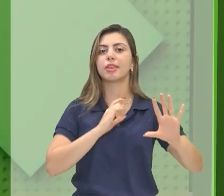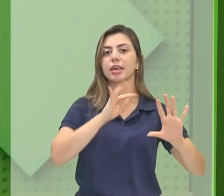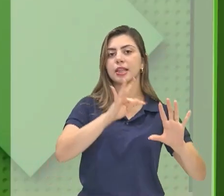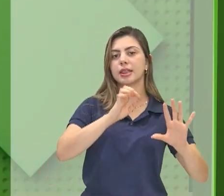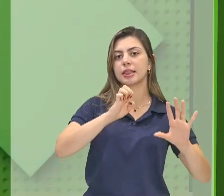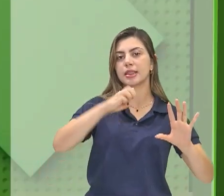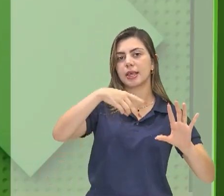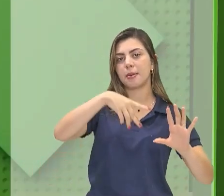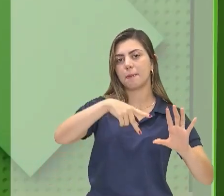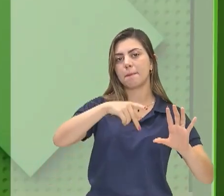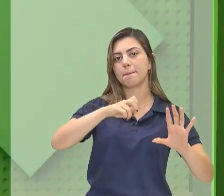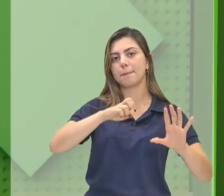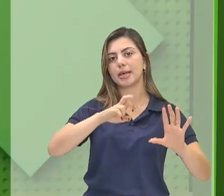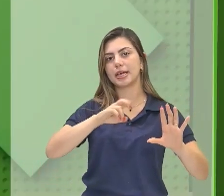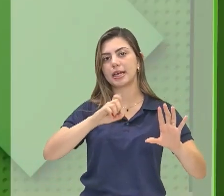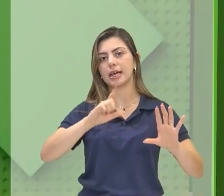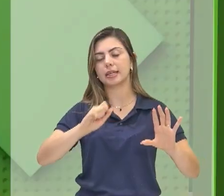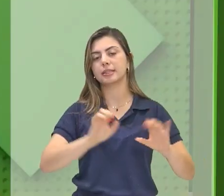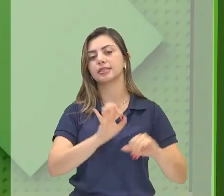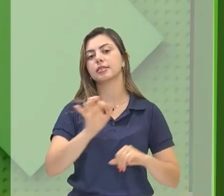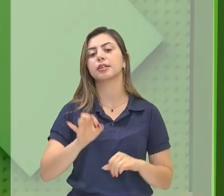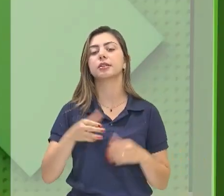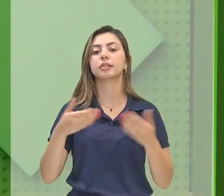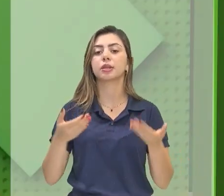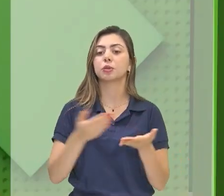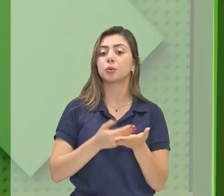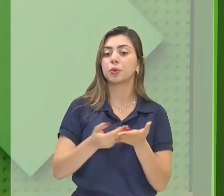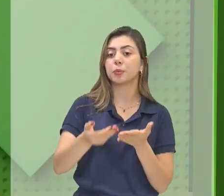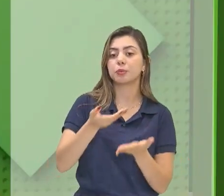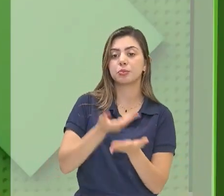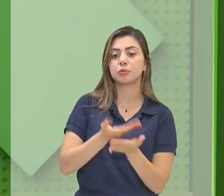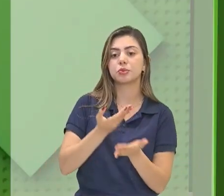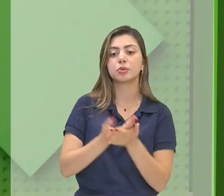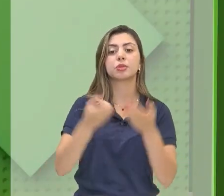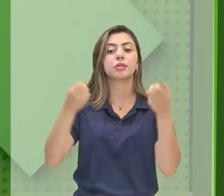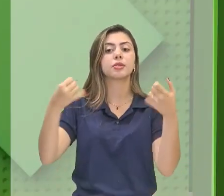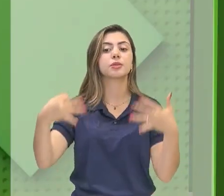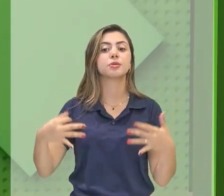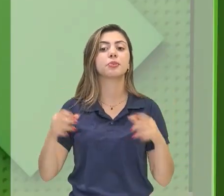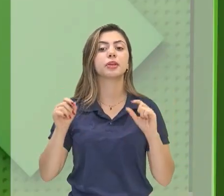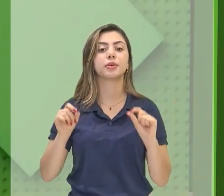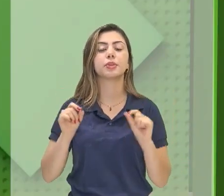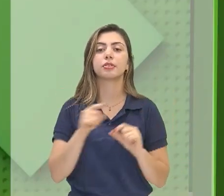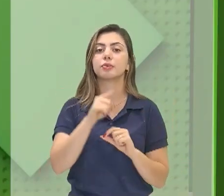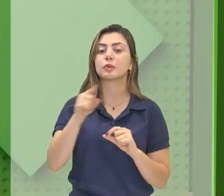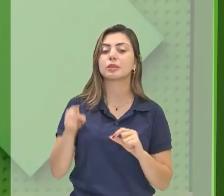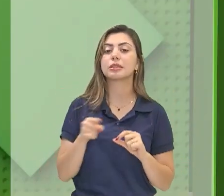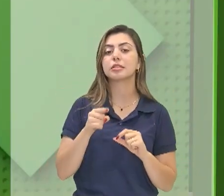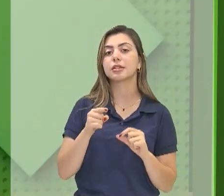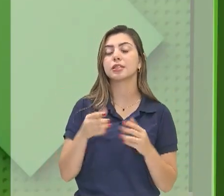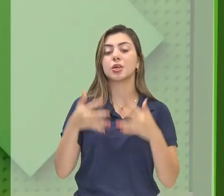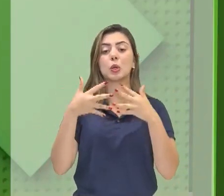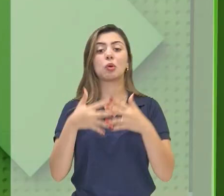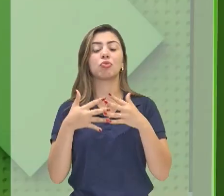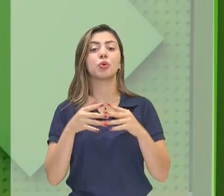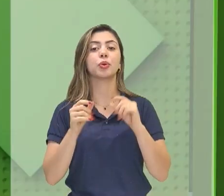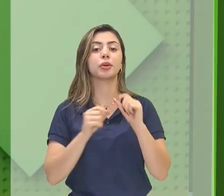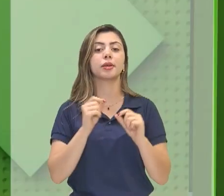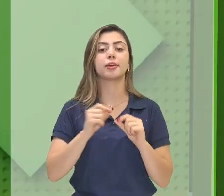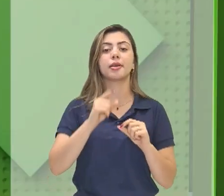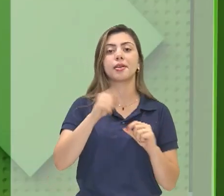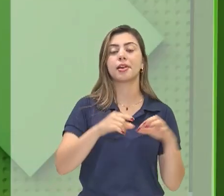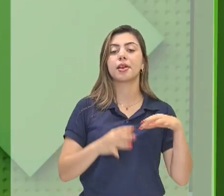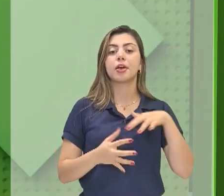país, certo? E como desde o início da aula eu falei para vocês, não confundam zonas climáticas